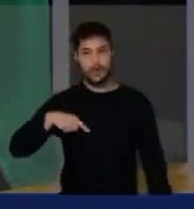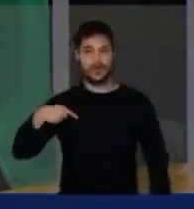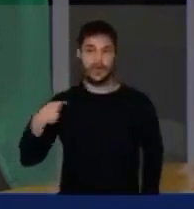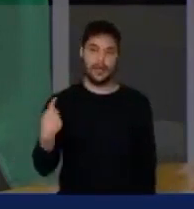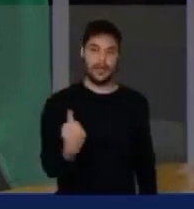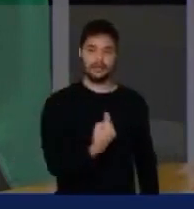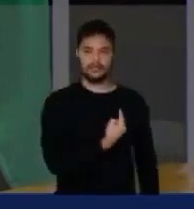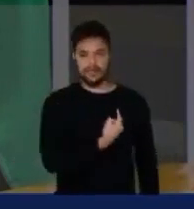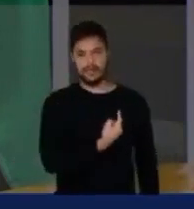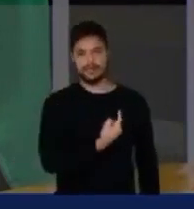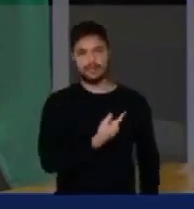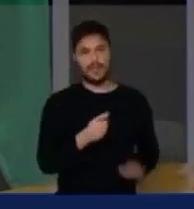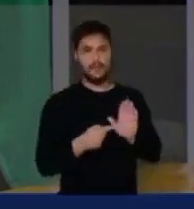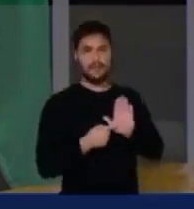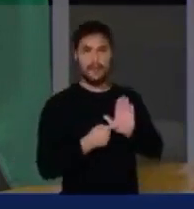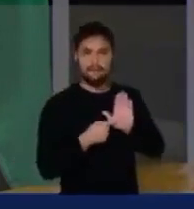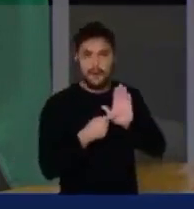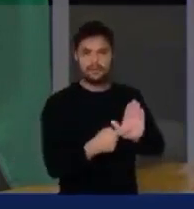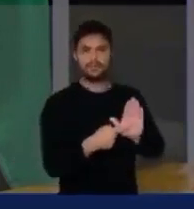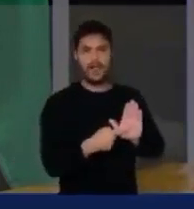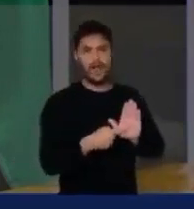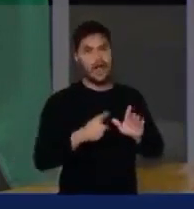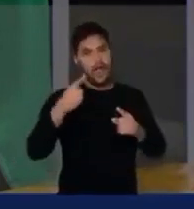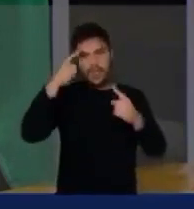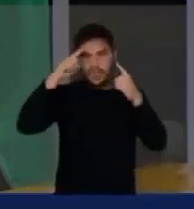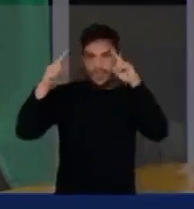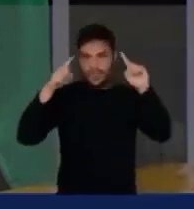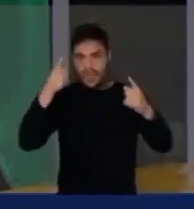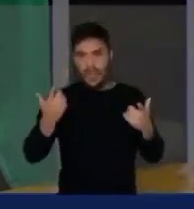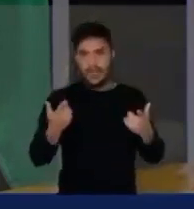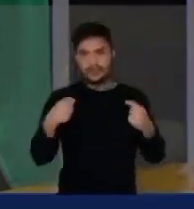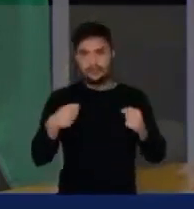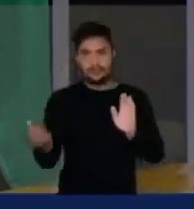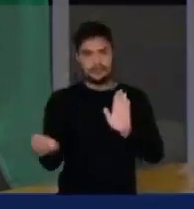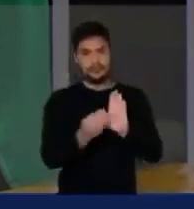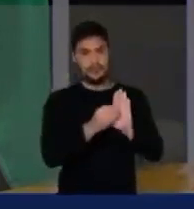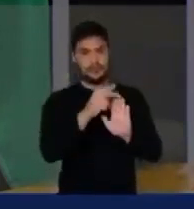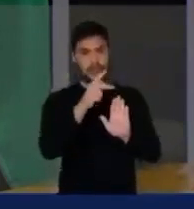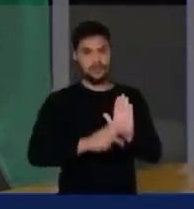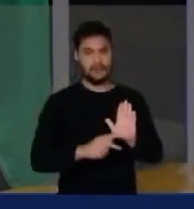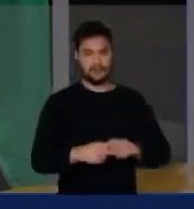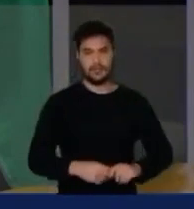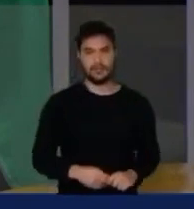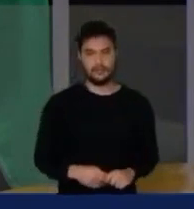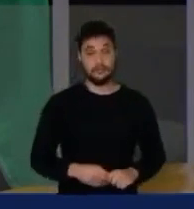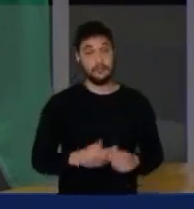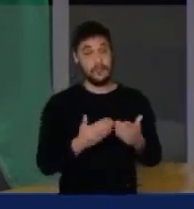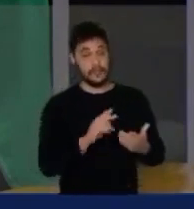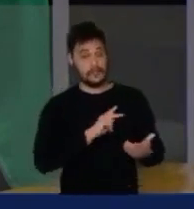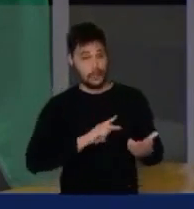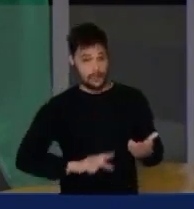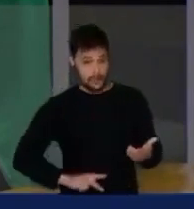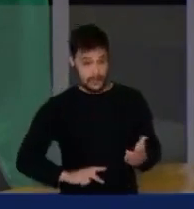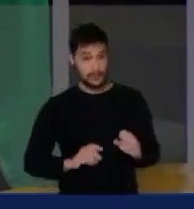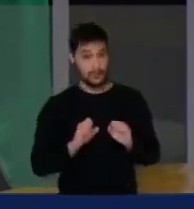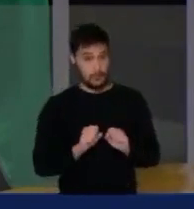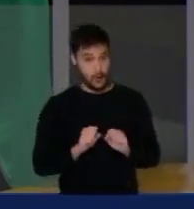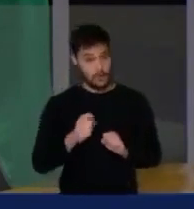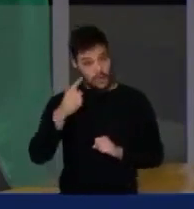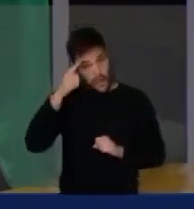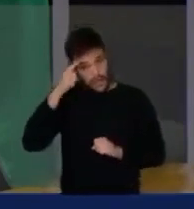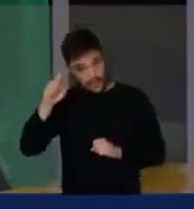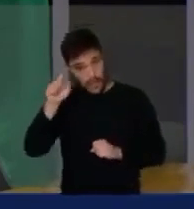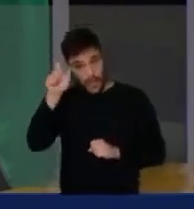para apresentar ideias que deveriam ser incluídas nesse projeto. Senhor presidente, pode ser a ideia do relator